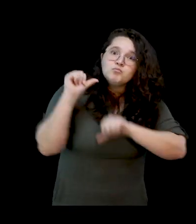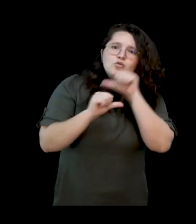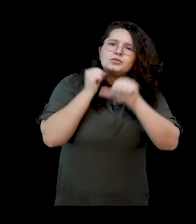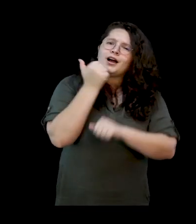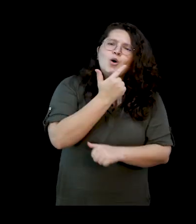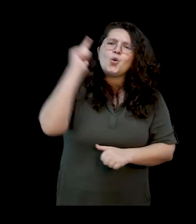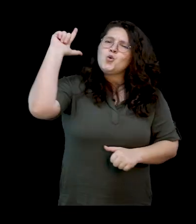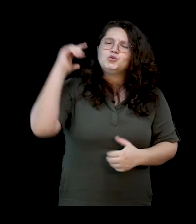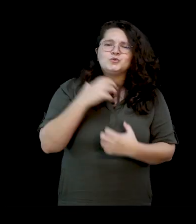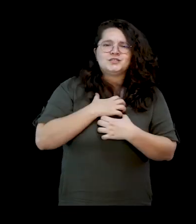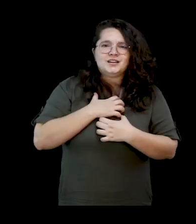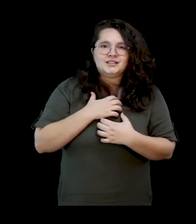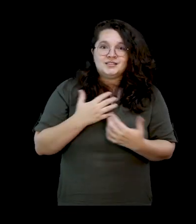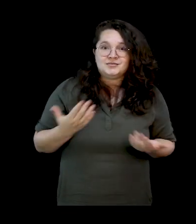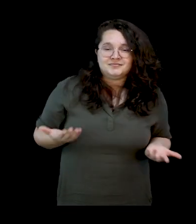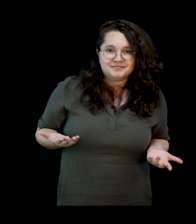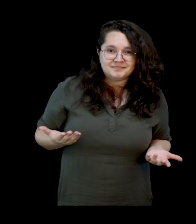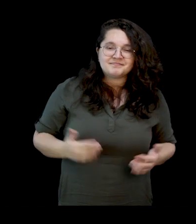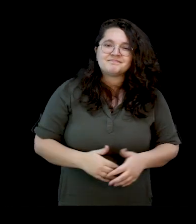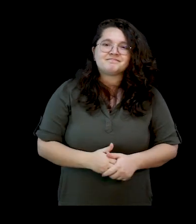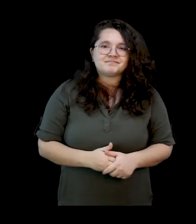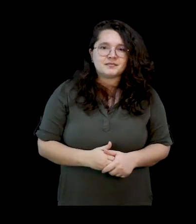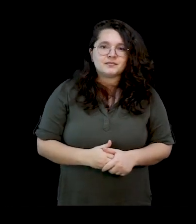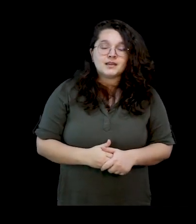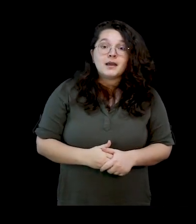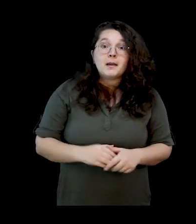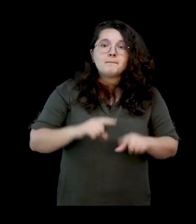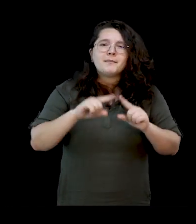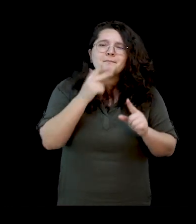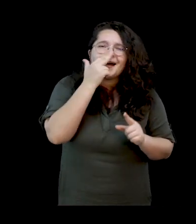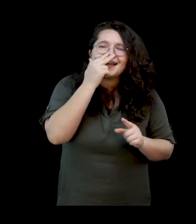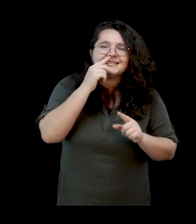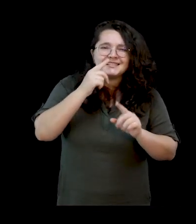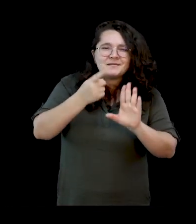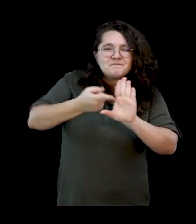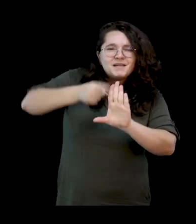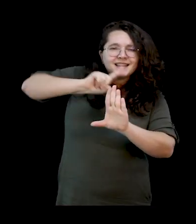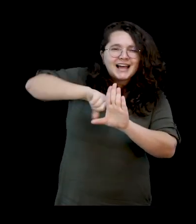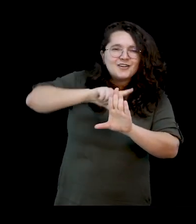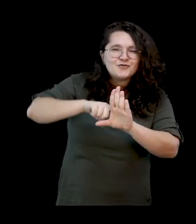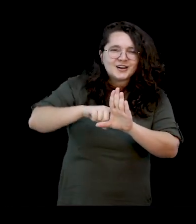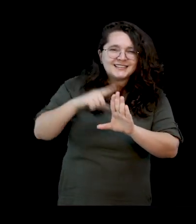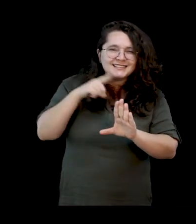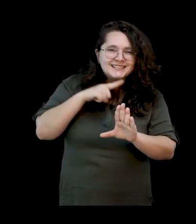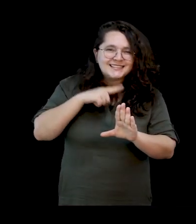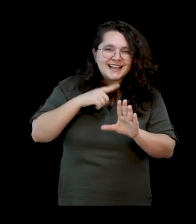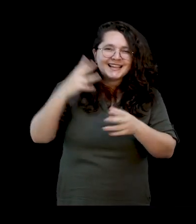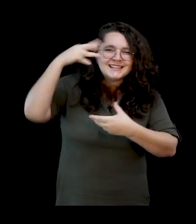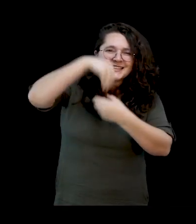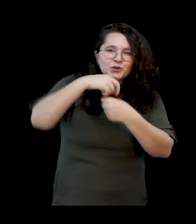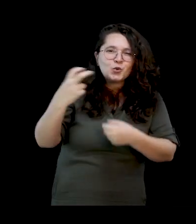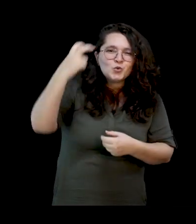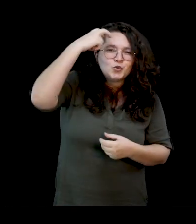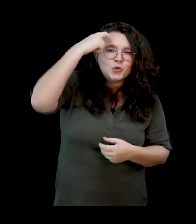aspecto, que é o sentido que a cultura poderia ter um germe maligno,